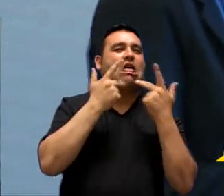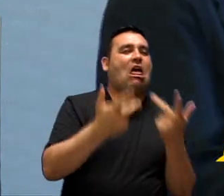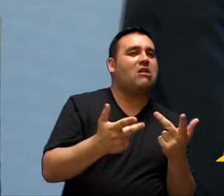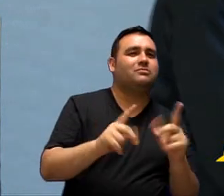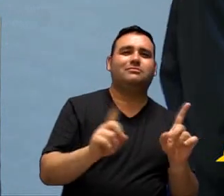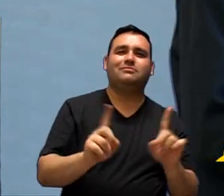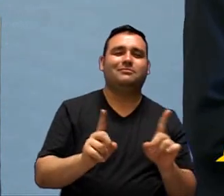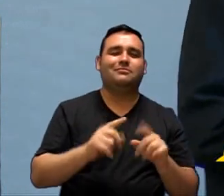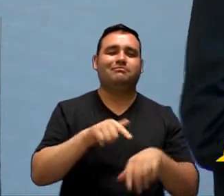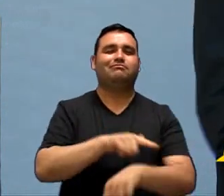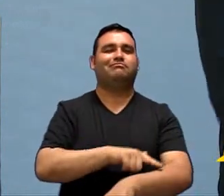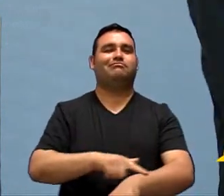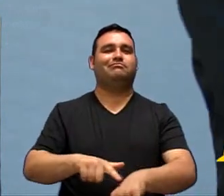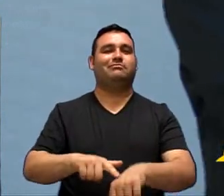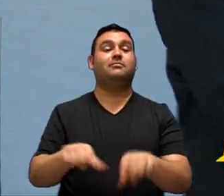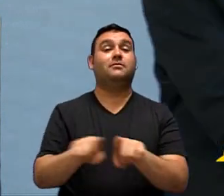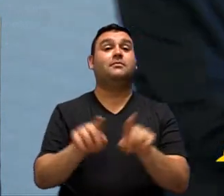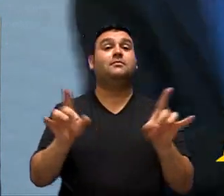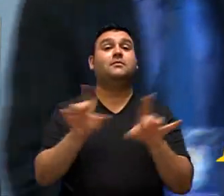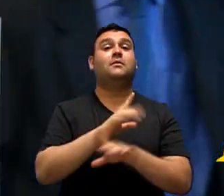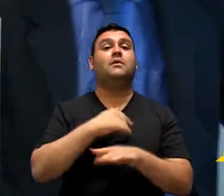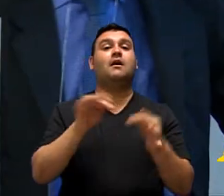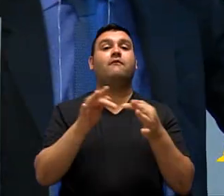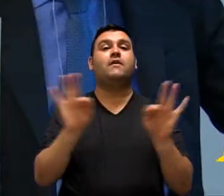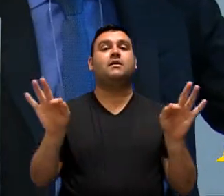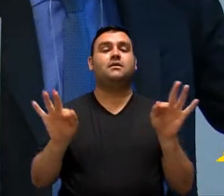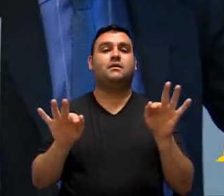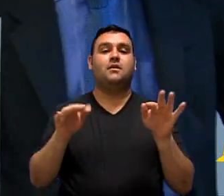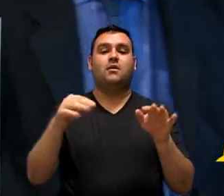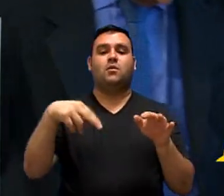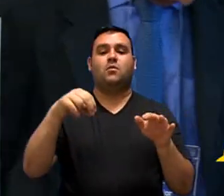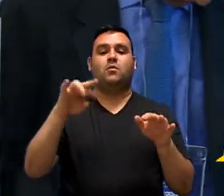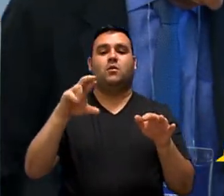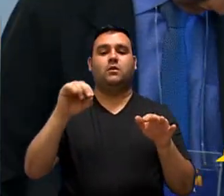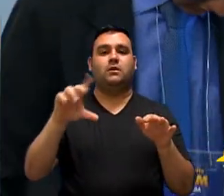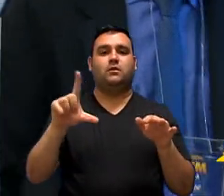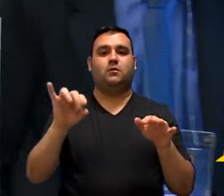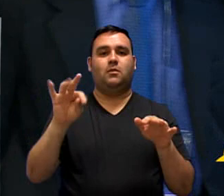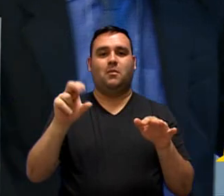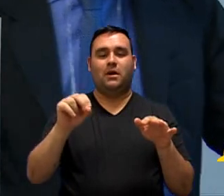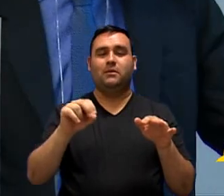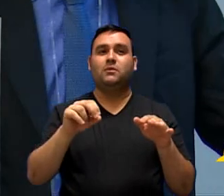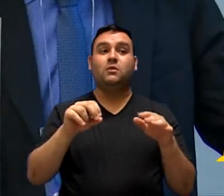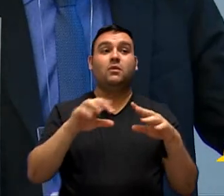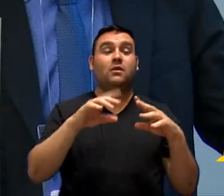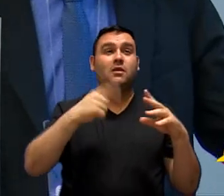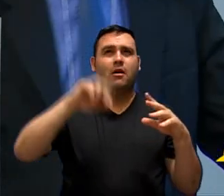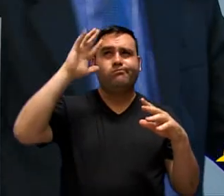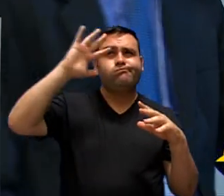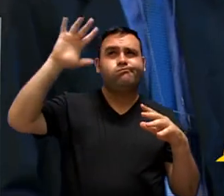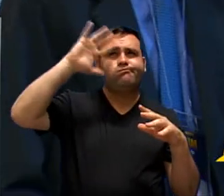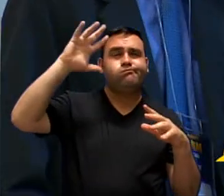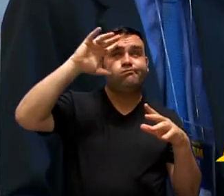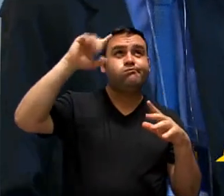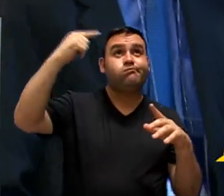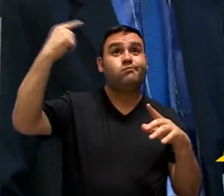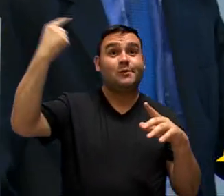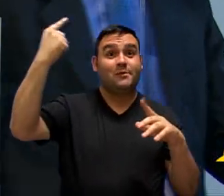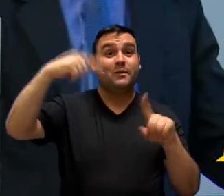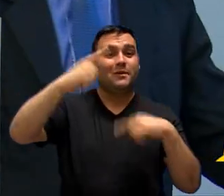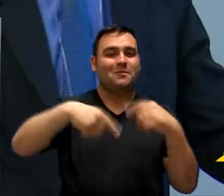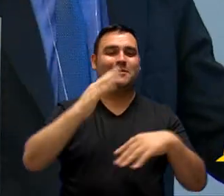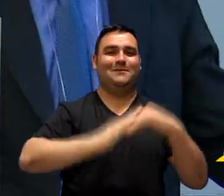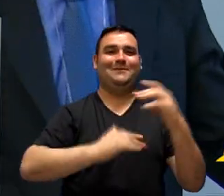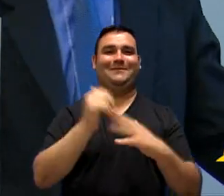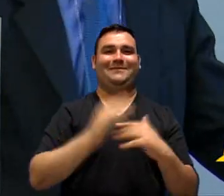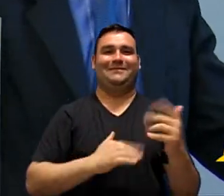de aula. E eu quero encerrar com uma frase do Monteiro Lobato, que é: tudo vem dos sonhos. Primeiro sonhamos, depois